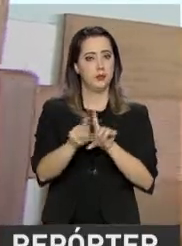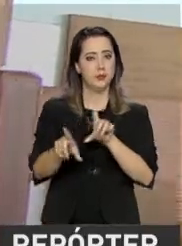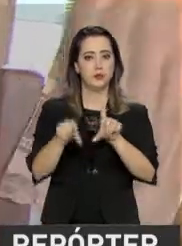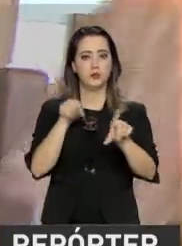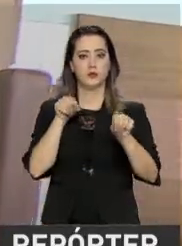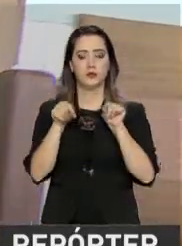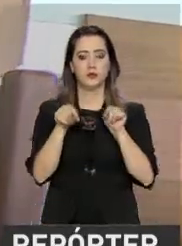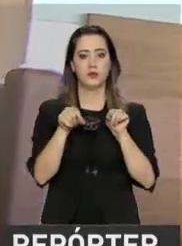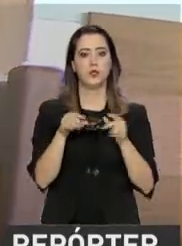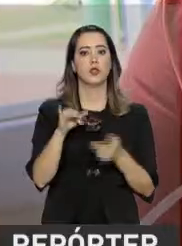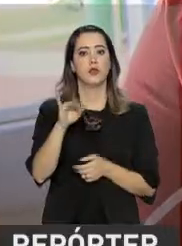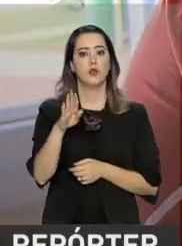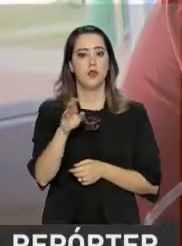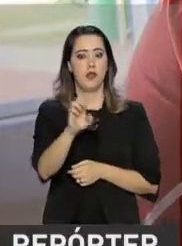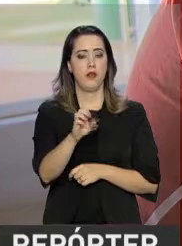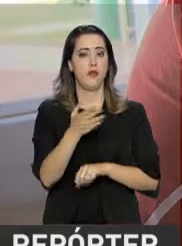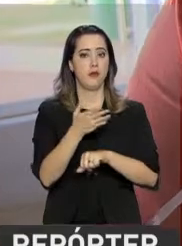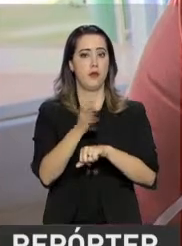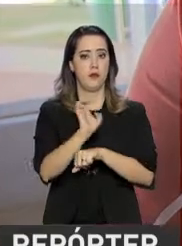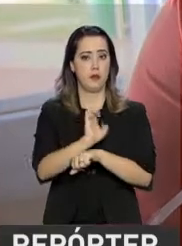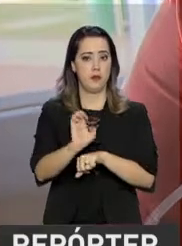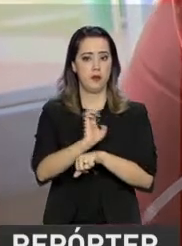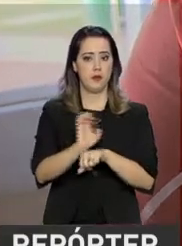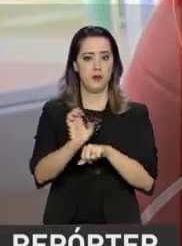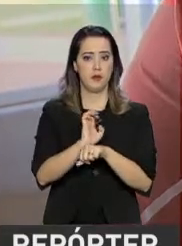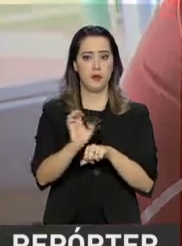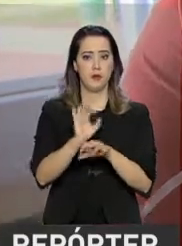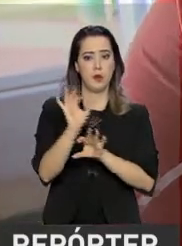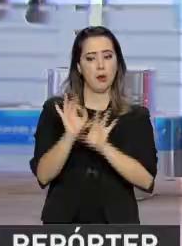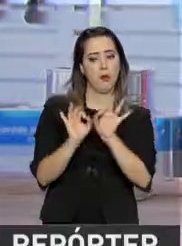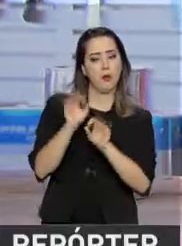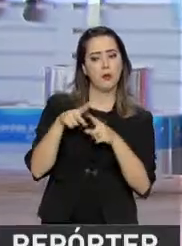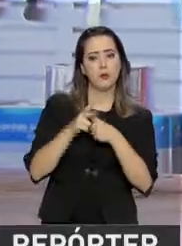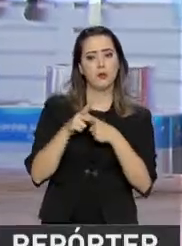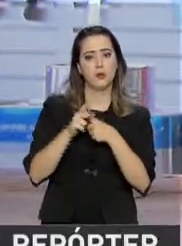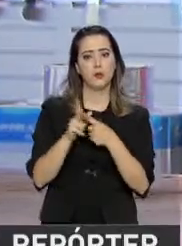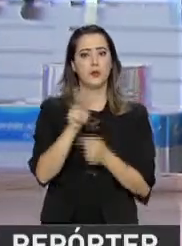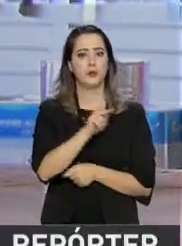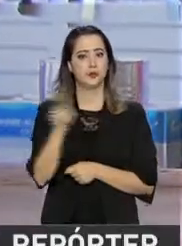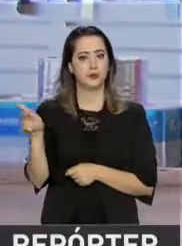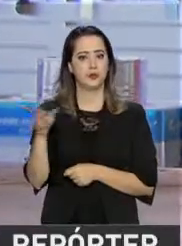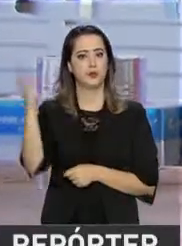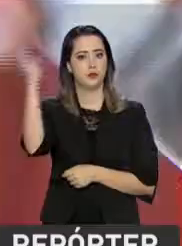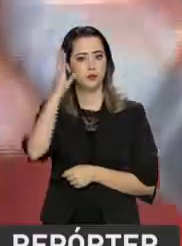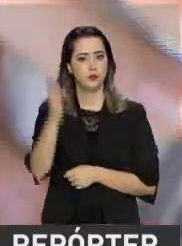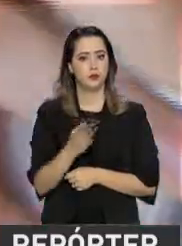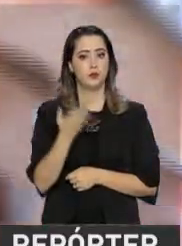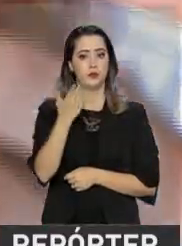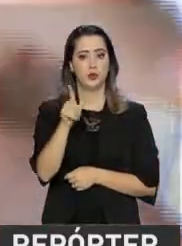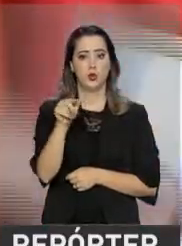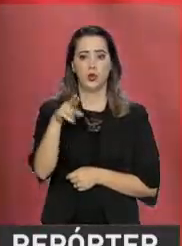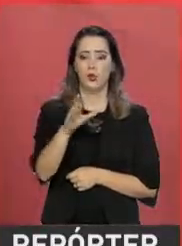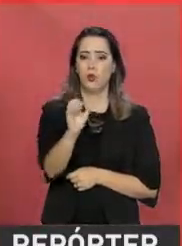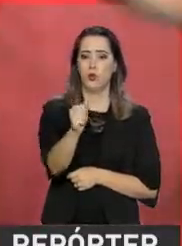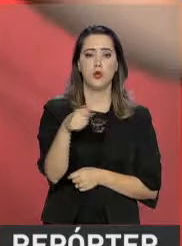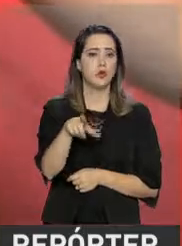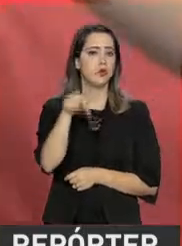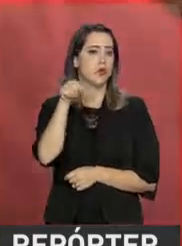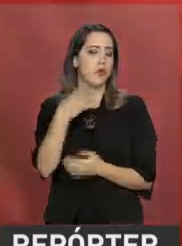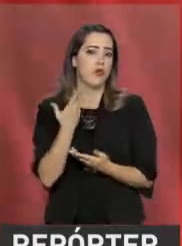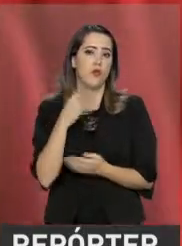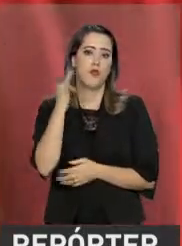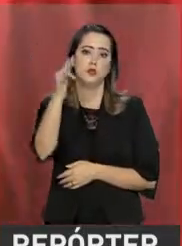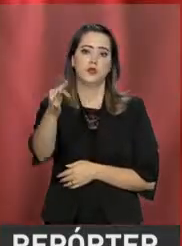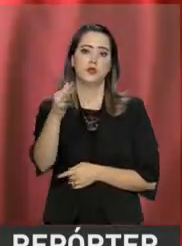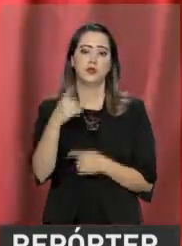para estagiar no IFB, restaurando móveis de instituições públicas, como a Presidência da República. Lucas ainda não decidiu o que vai